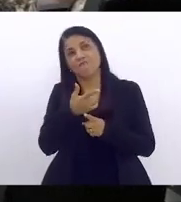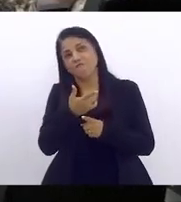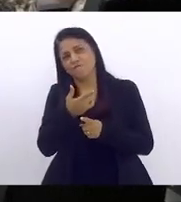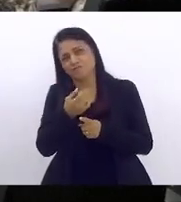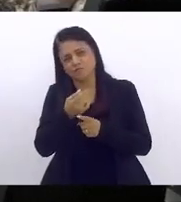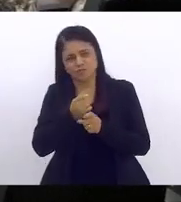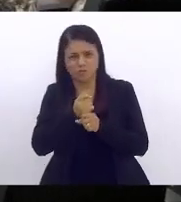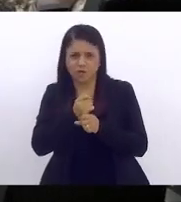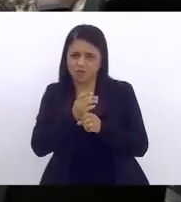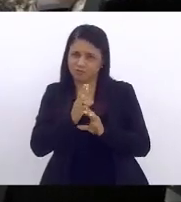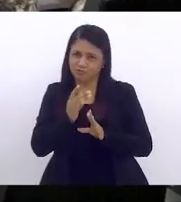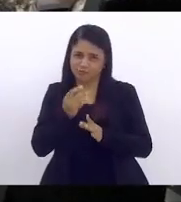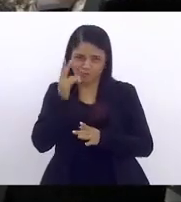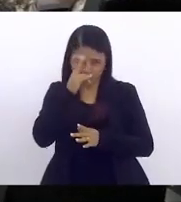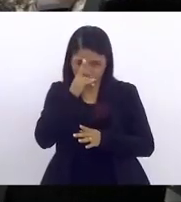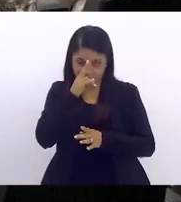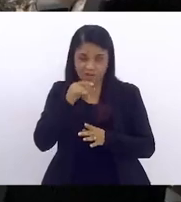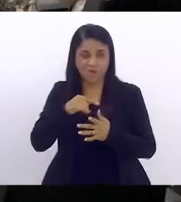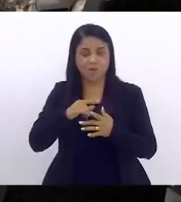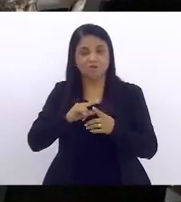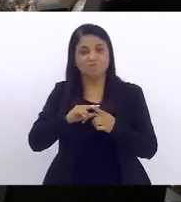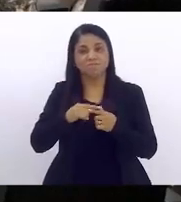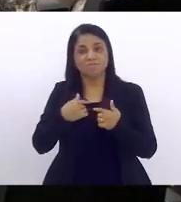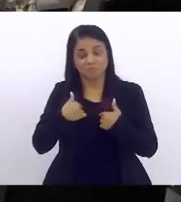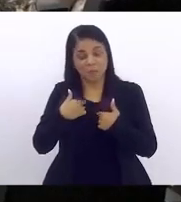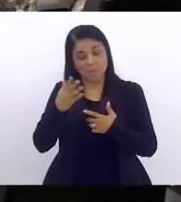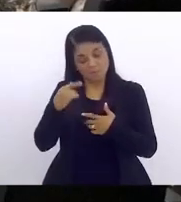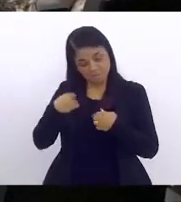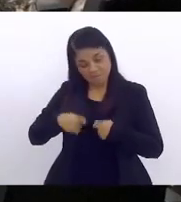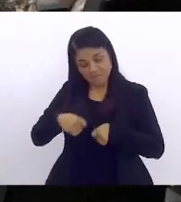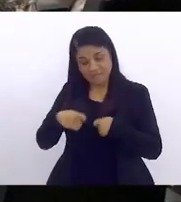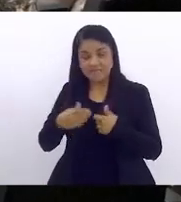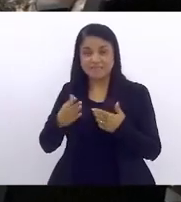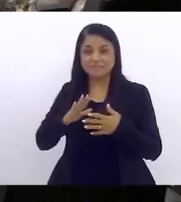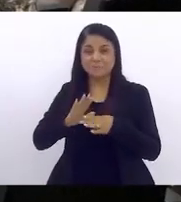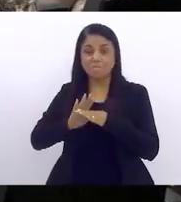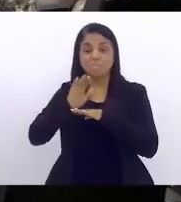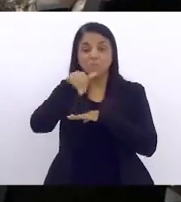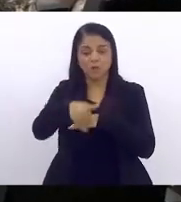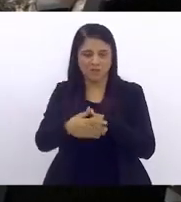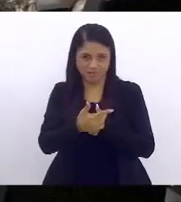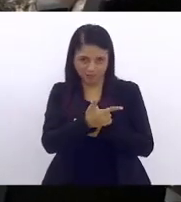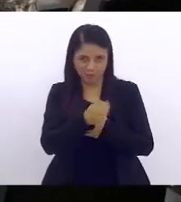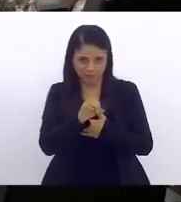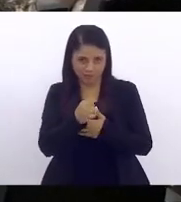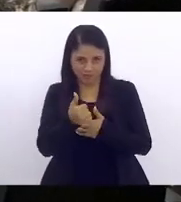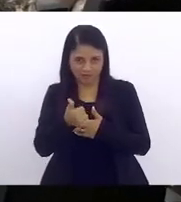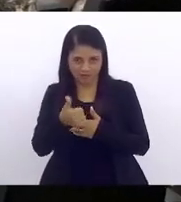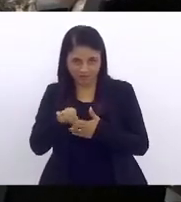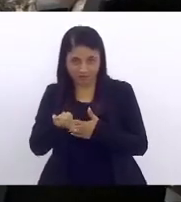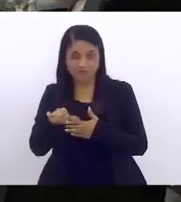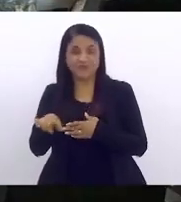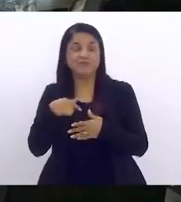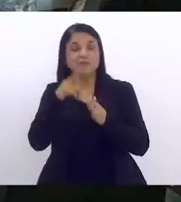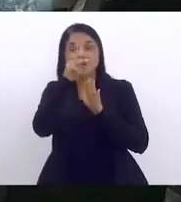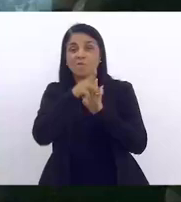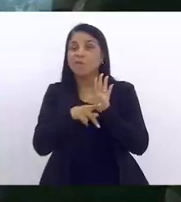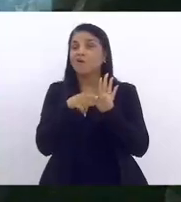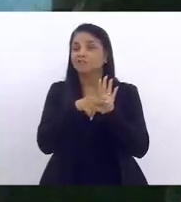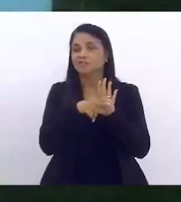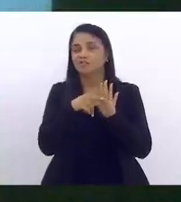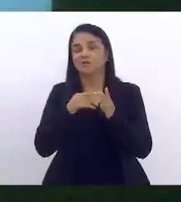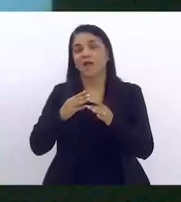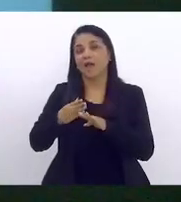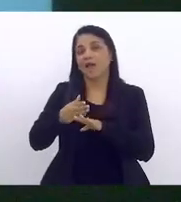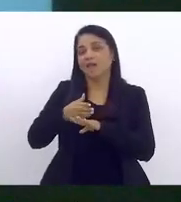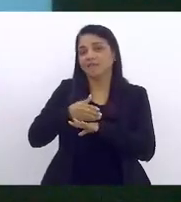né? Em 2019, pulei porque eu tenho que puxar a sardinha para o meu lado. Em 2019, tivemos no nosso projeto a